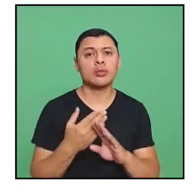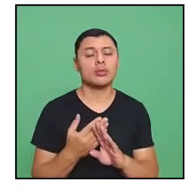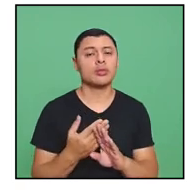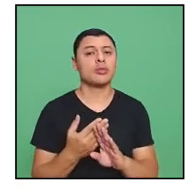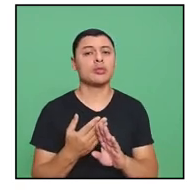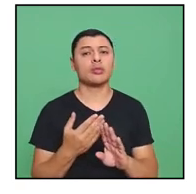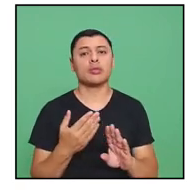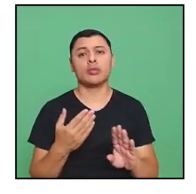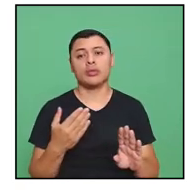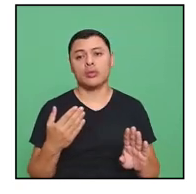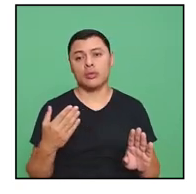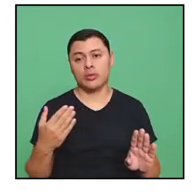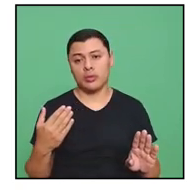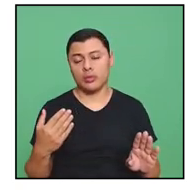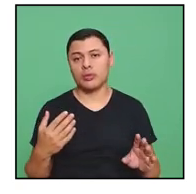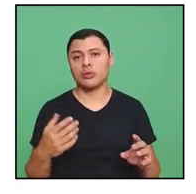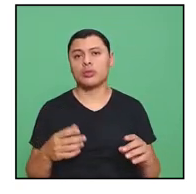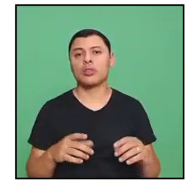a lógica